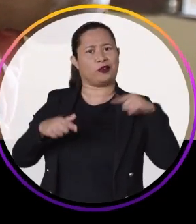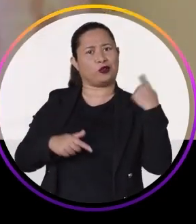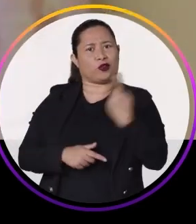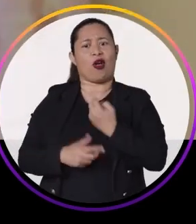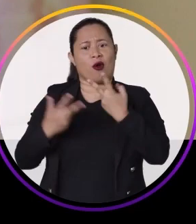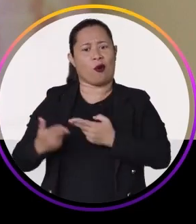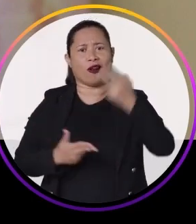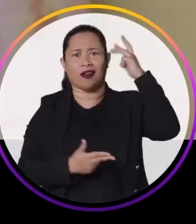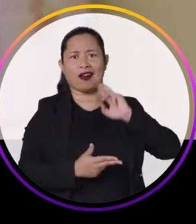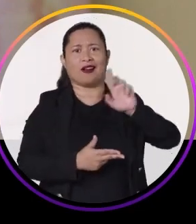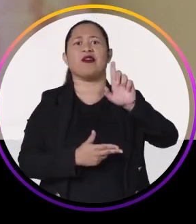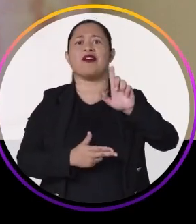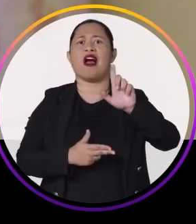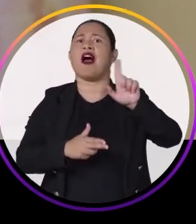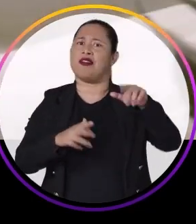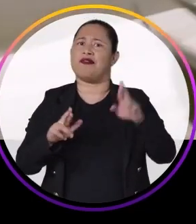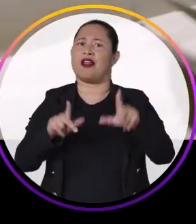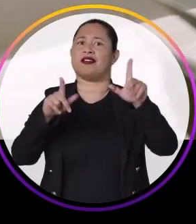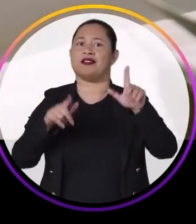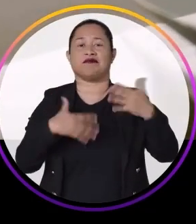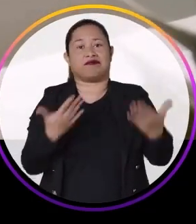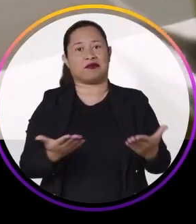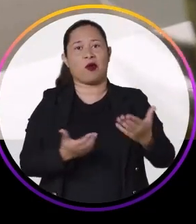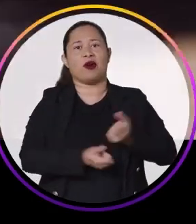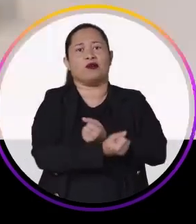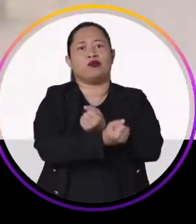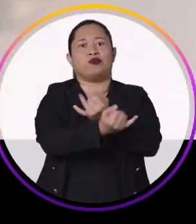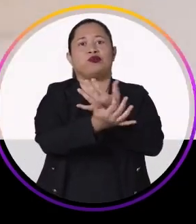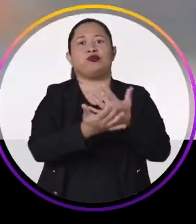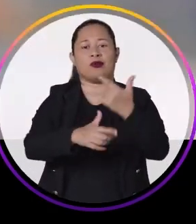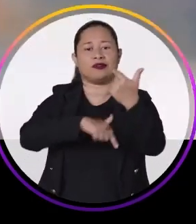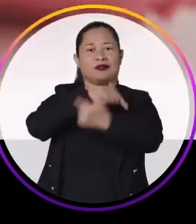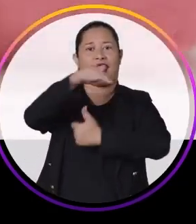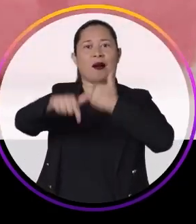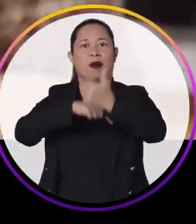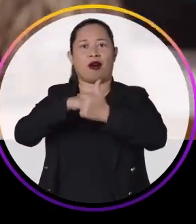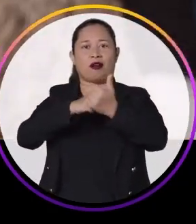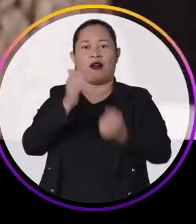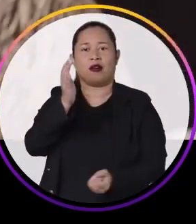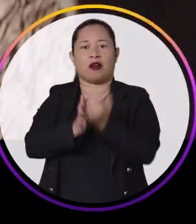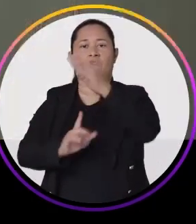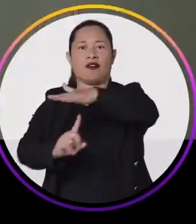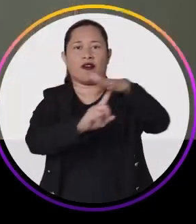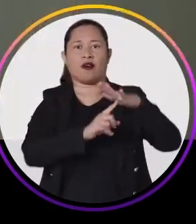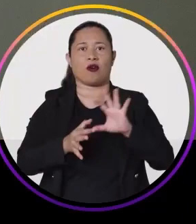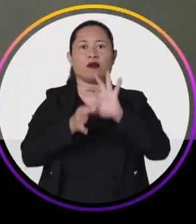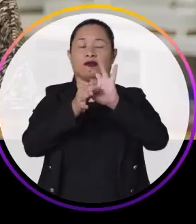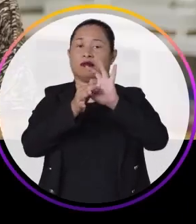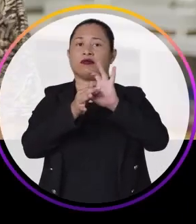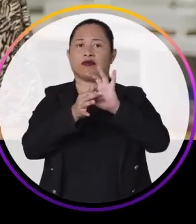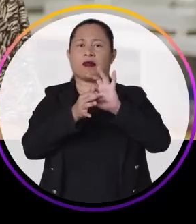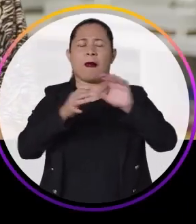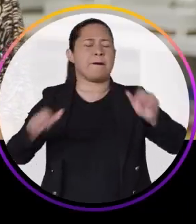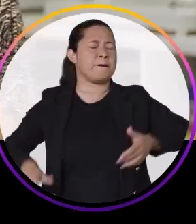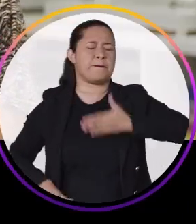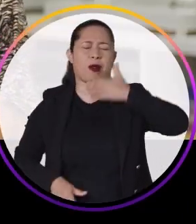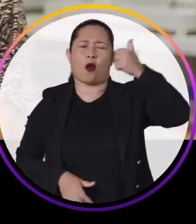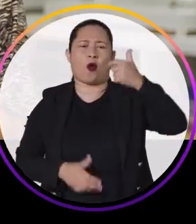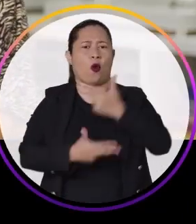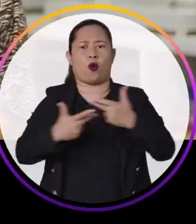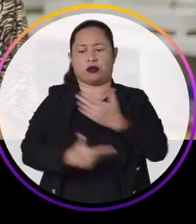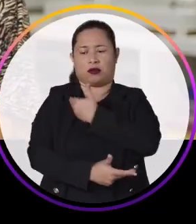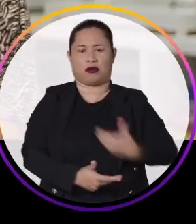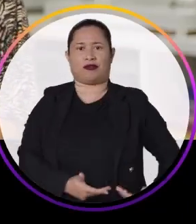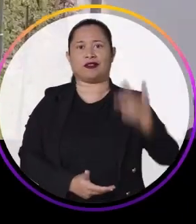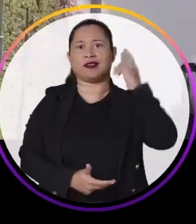pela gente, como Raquel, faz toda a diferença. Raquel bateu recorde de geração de emprego, criou a Feira Conectada. Foi uma das melhores coisas